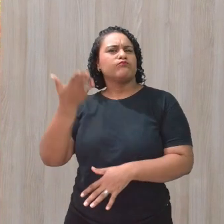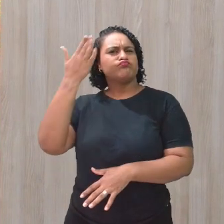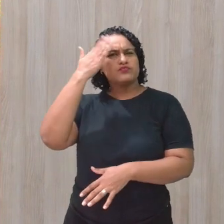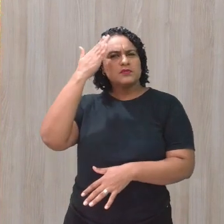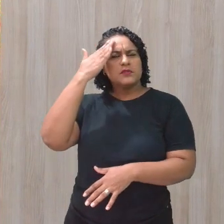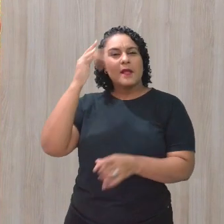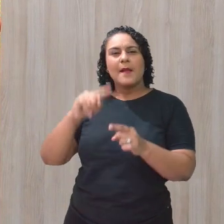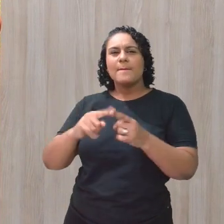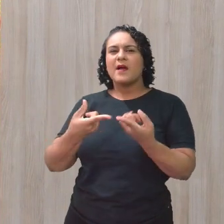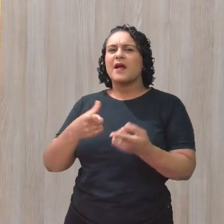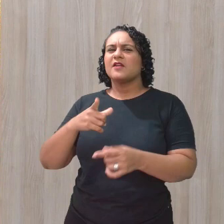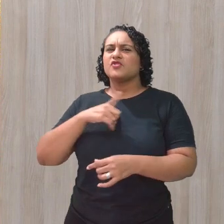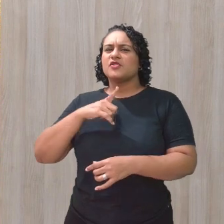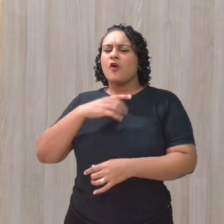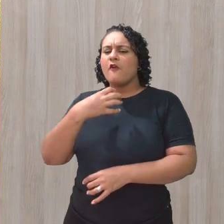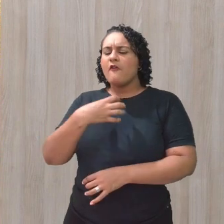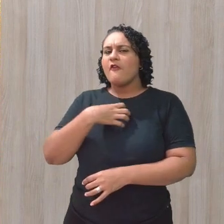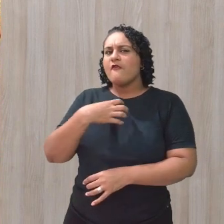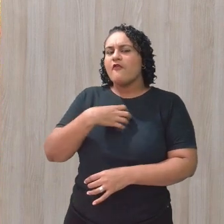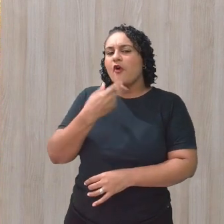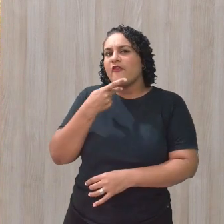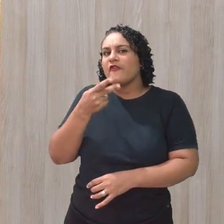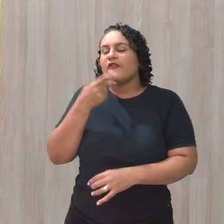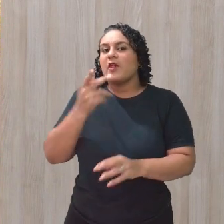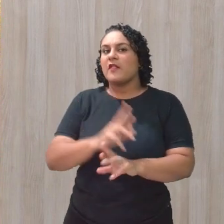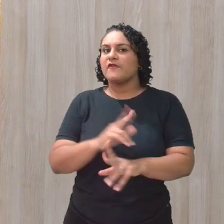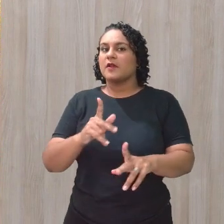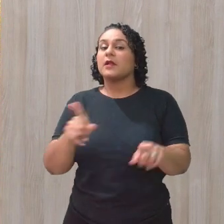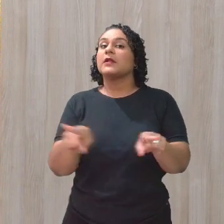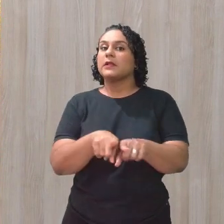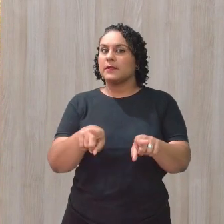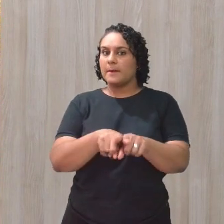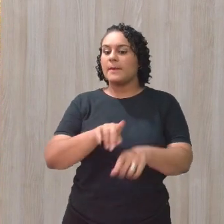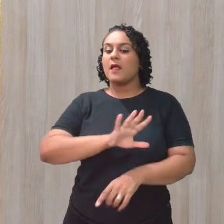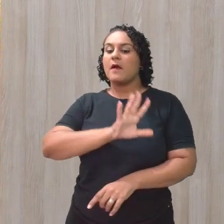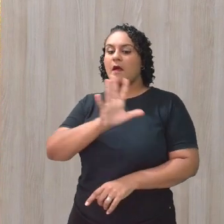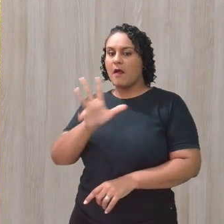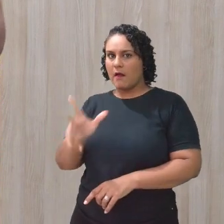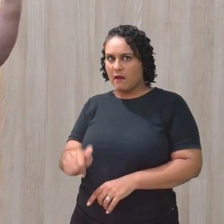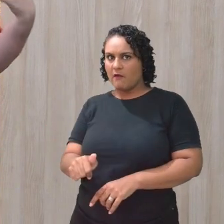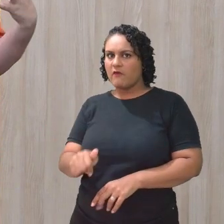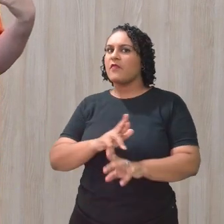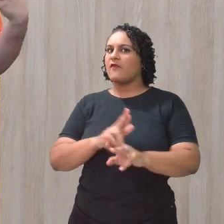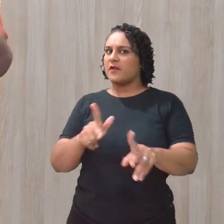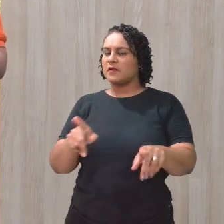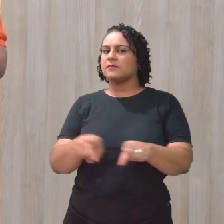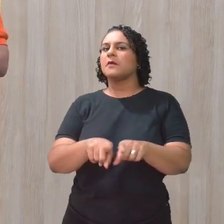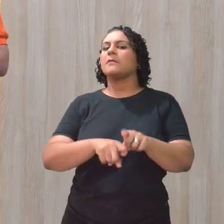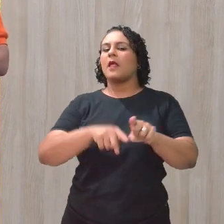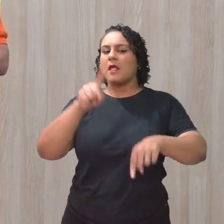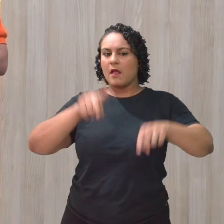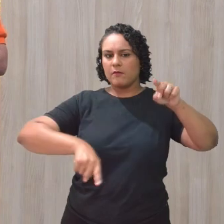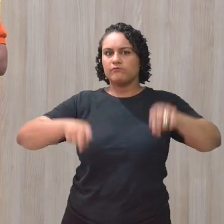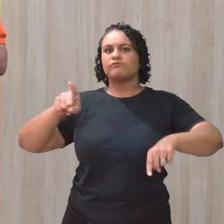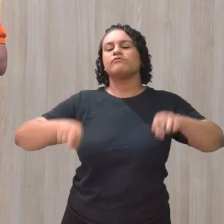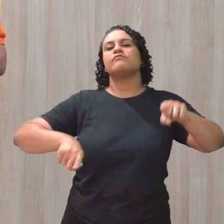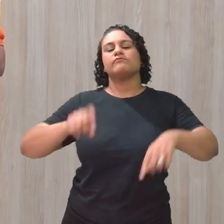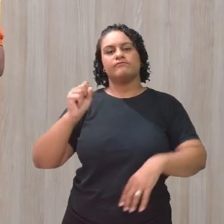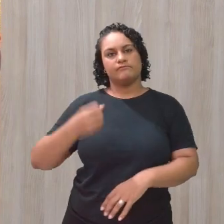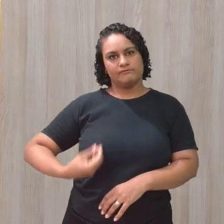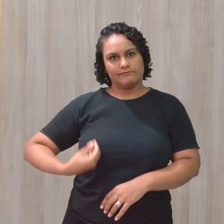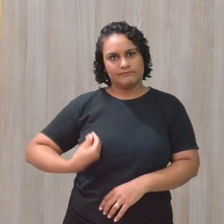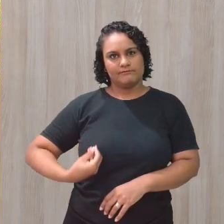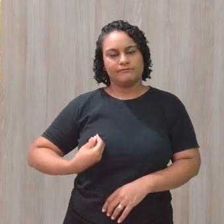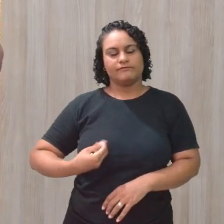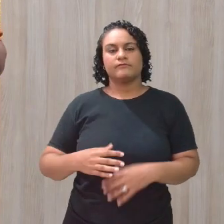sotaque diferente. E aí na África também é língua portuguesa, mas há uma variação, não é? E